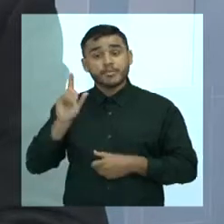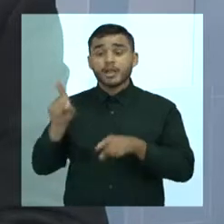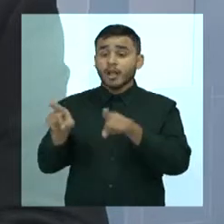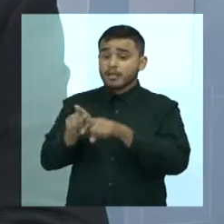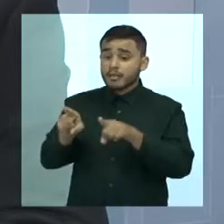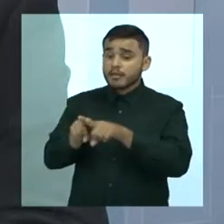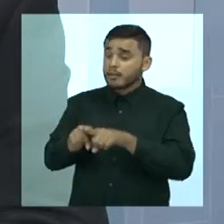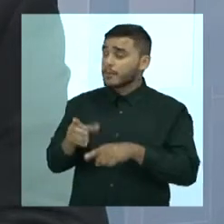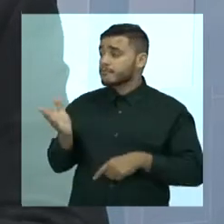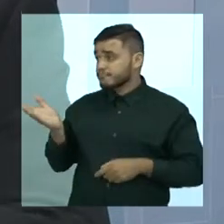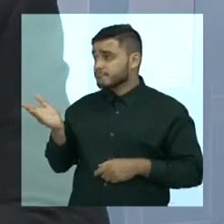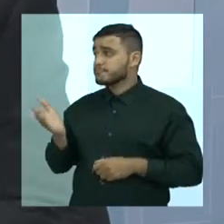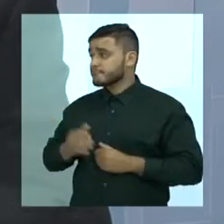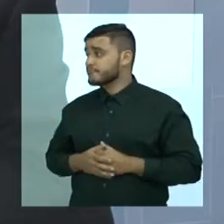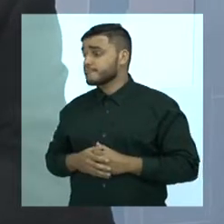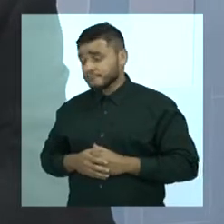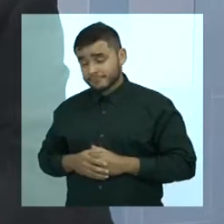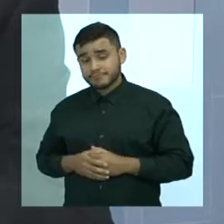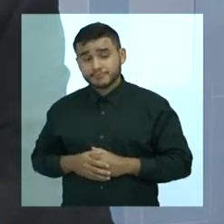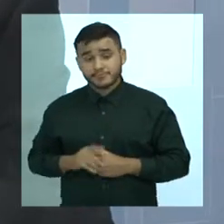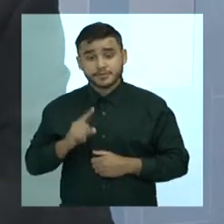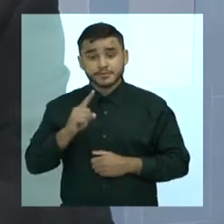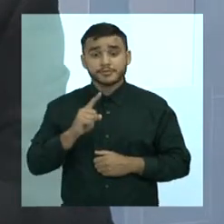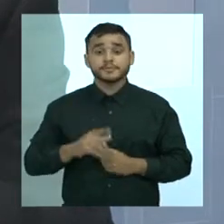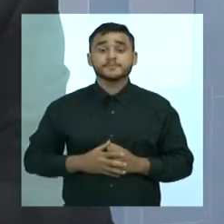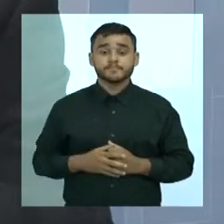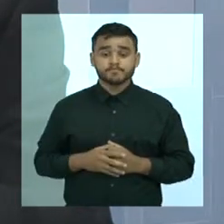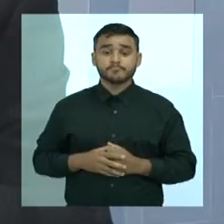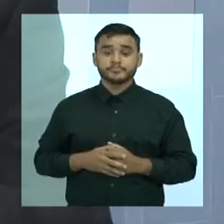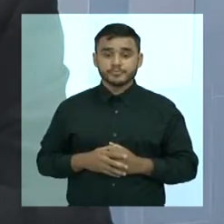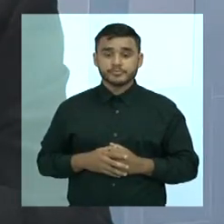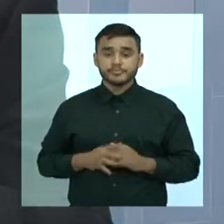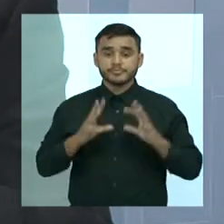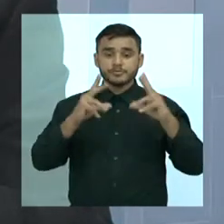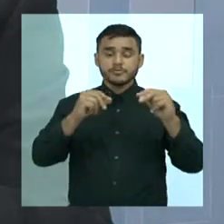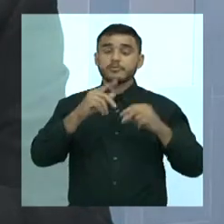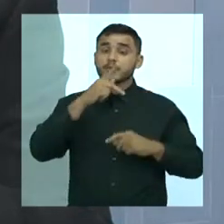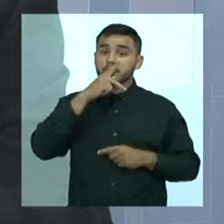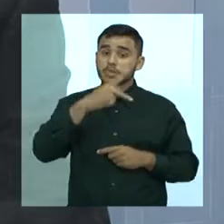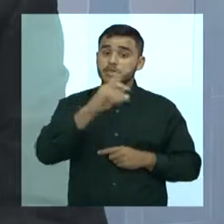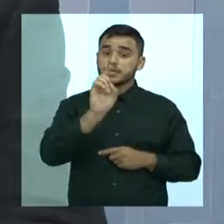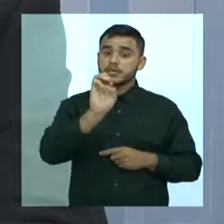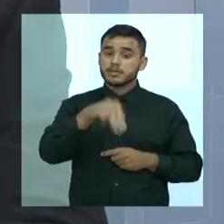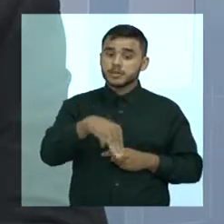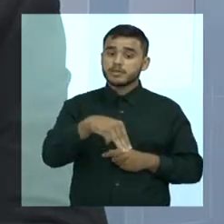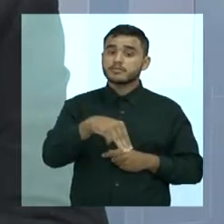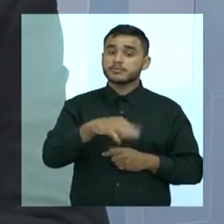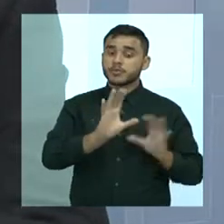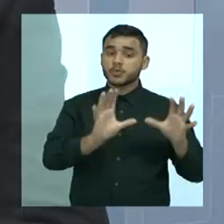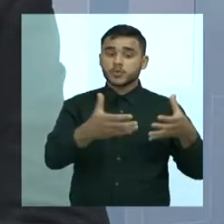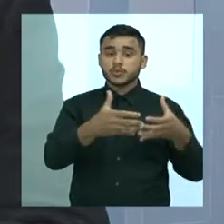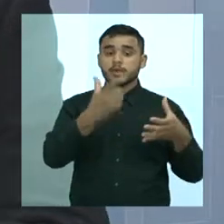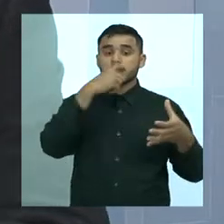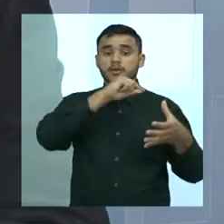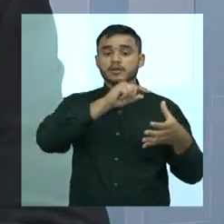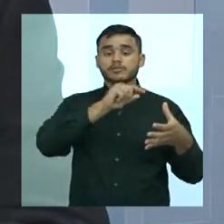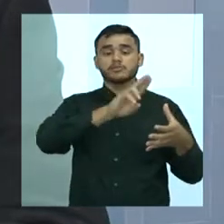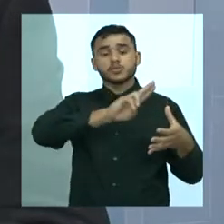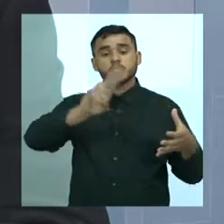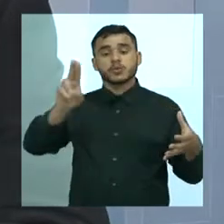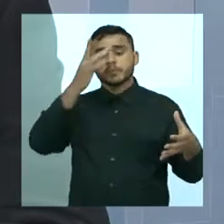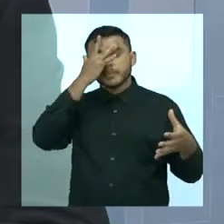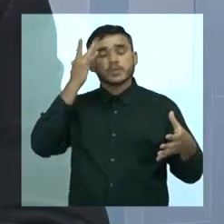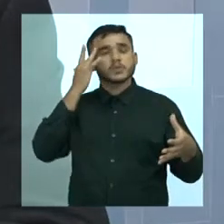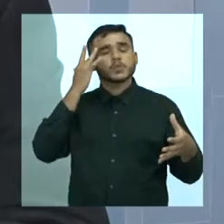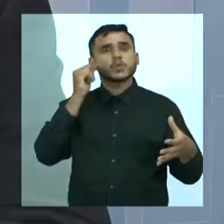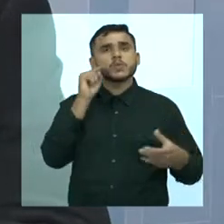embate aonde intervenção no Diretório Estadual do Democrata, onde foi indicado nomes da